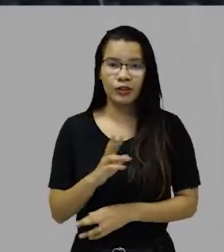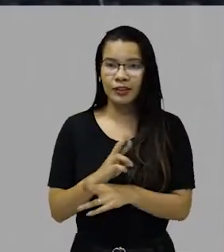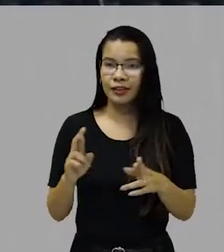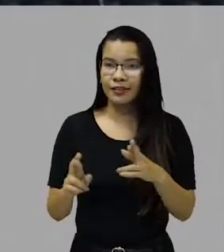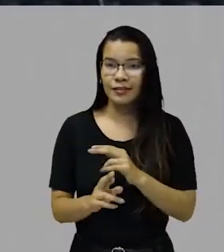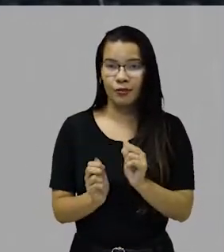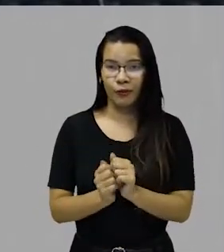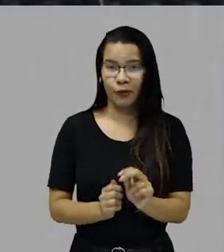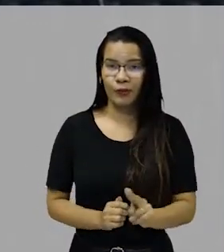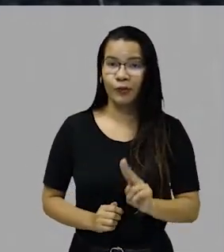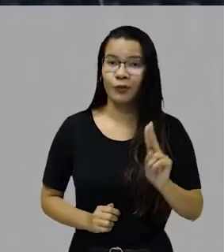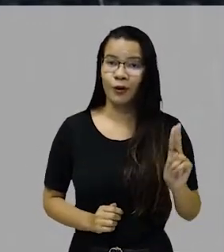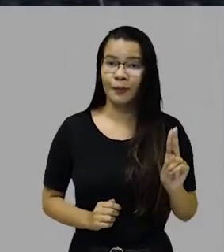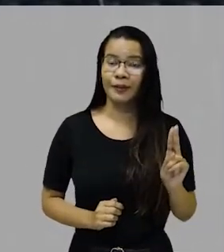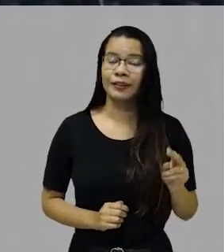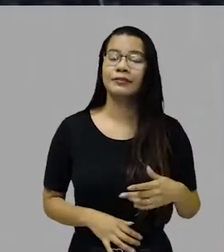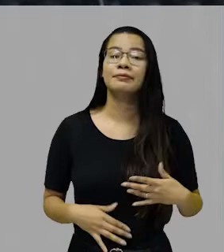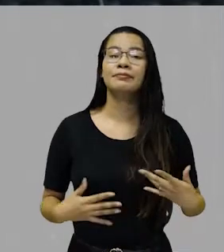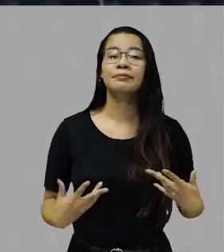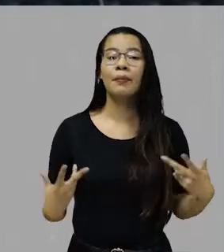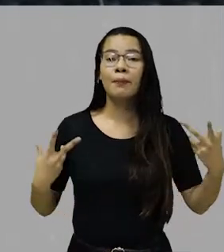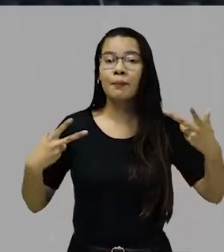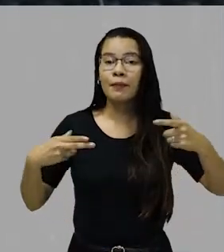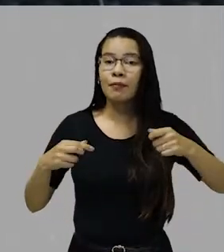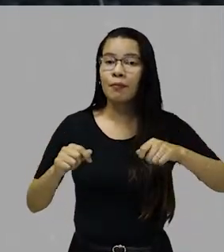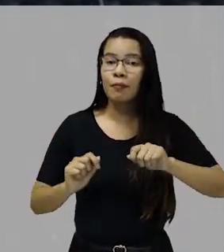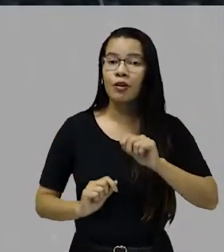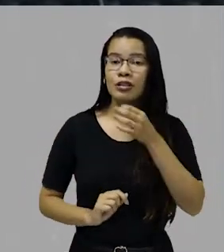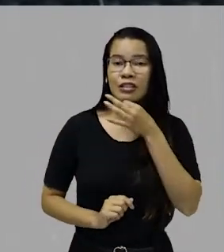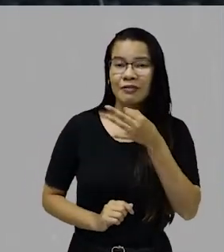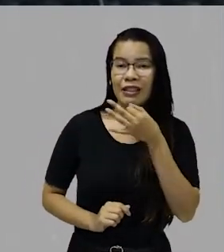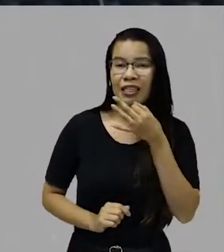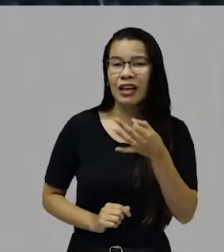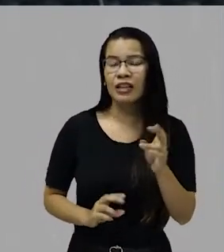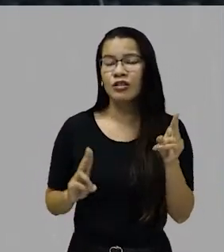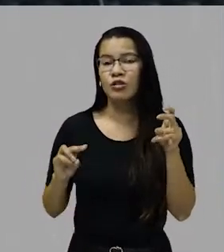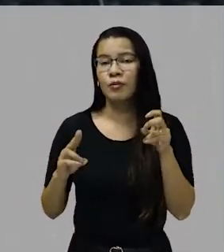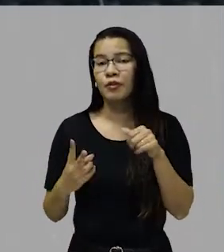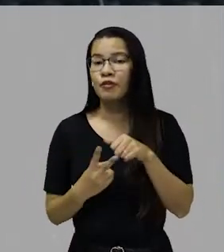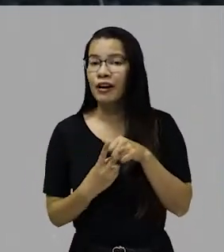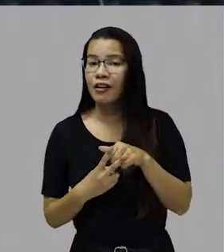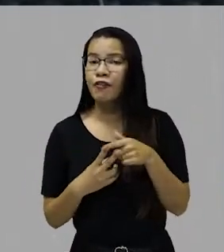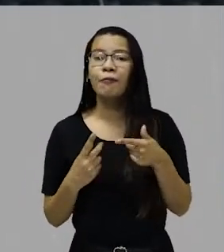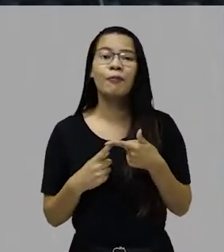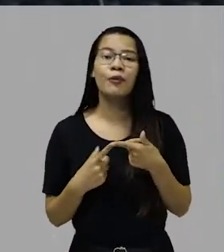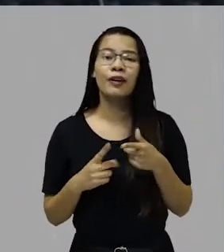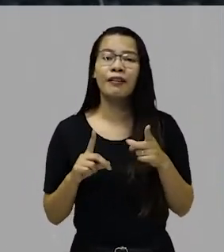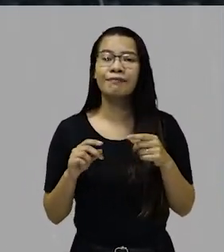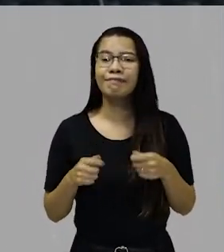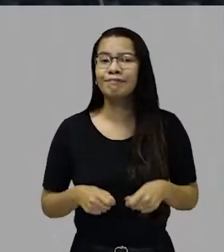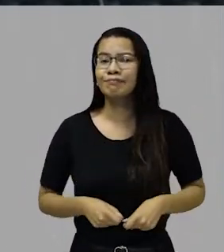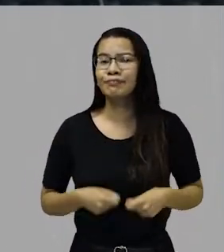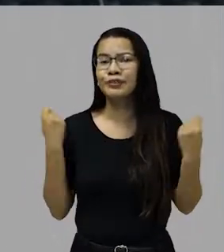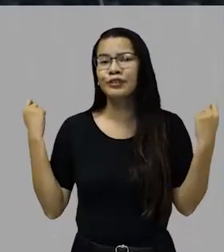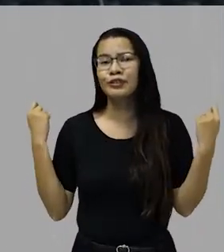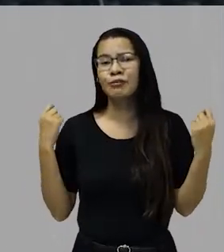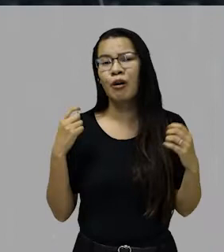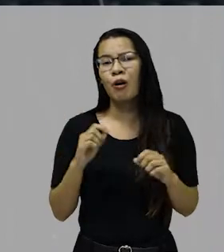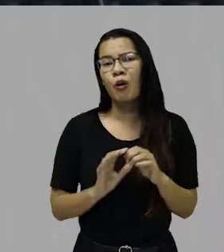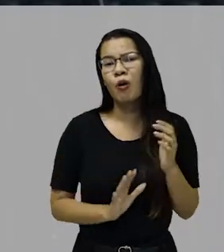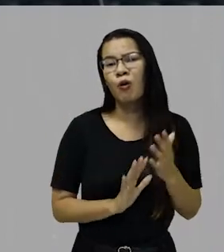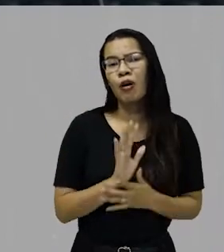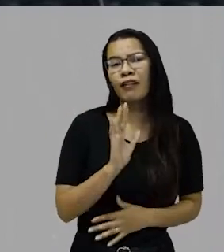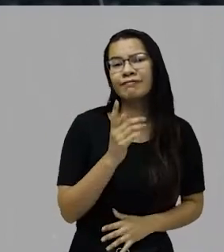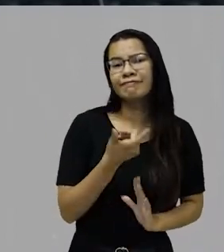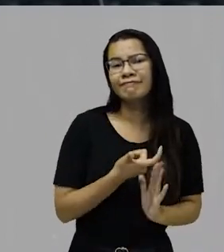com o nome. Muito embora eu possa falar aqui e ali do verbo. Por quê? Porque é impossível uma construção sintática